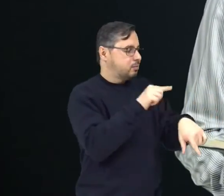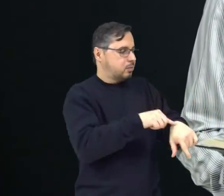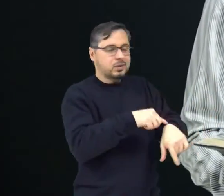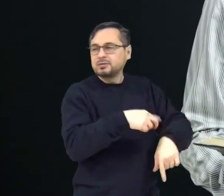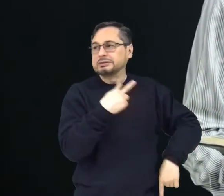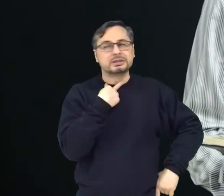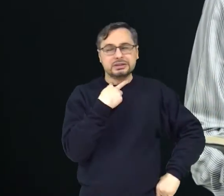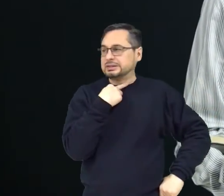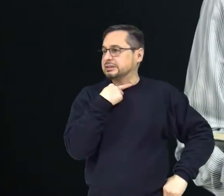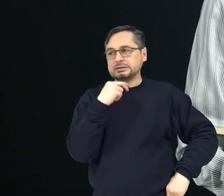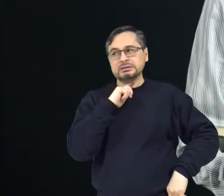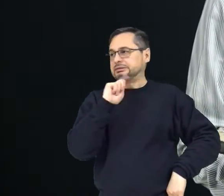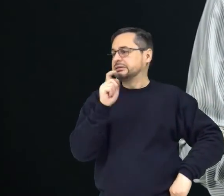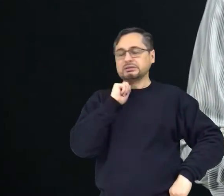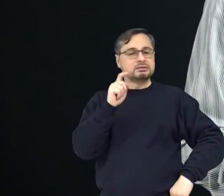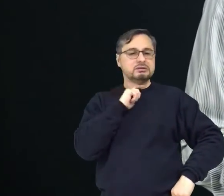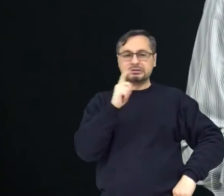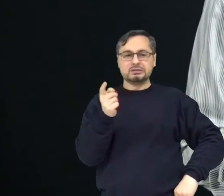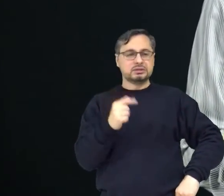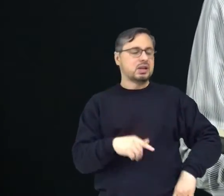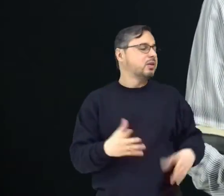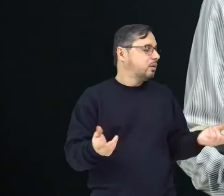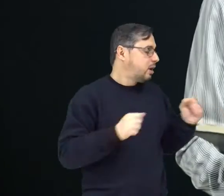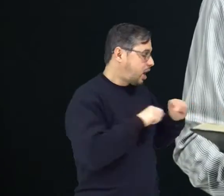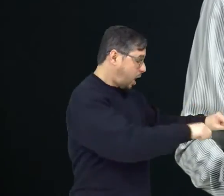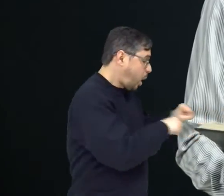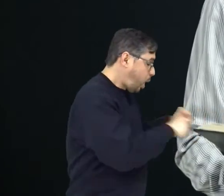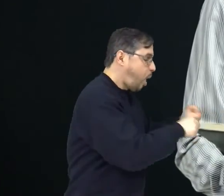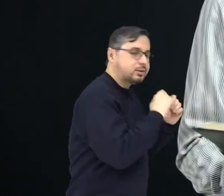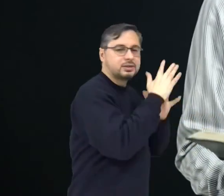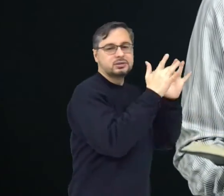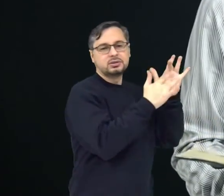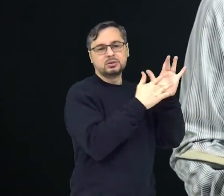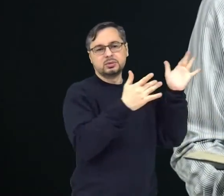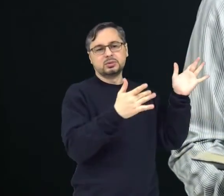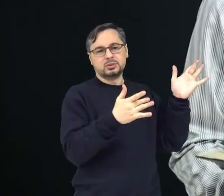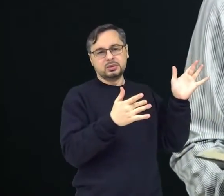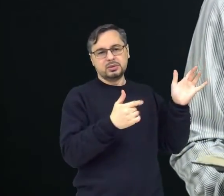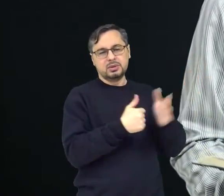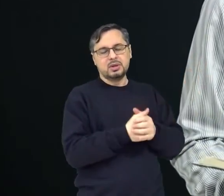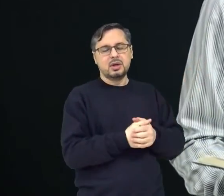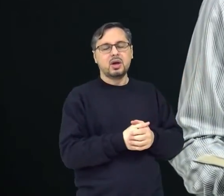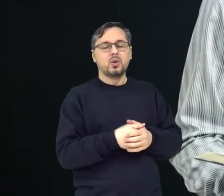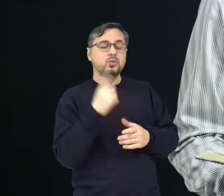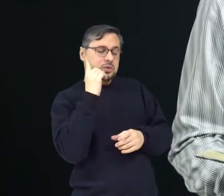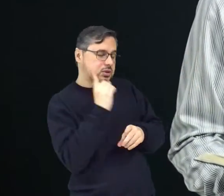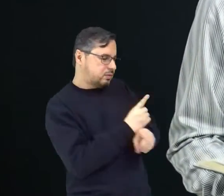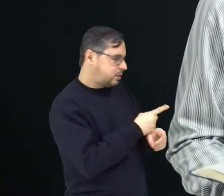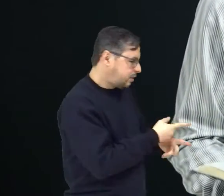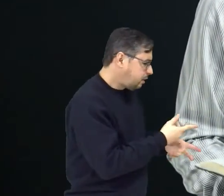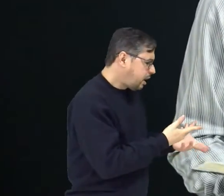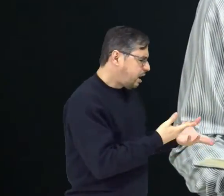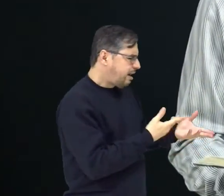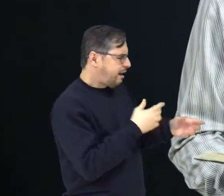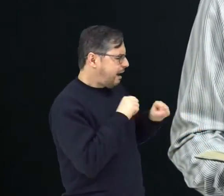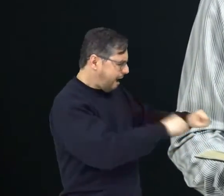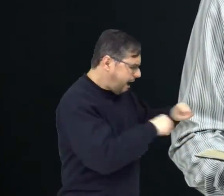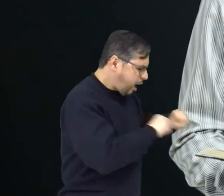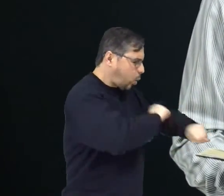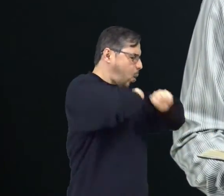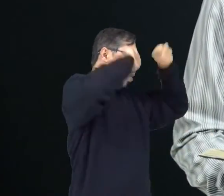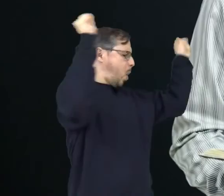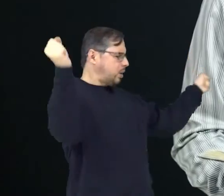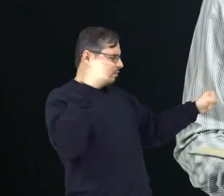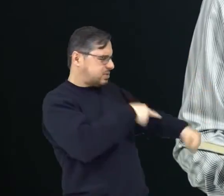condições. Interpelam a Cristo Jesus, um dos discípulos vai até onde Jesus está e questiona-o a respeito